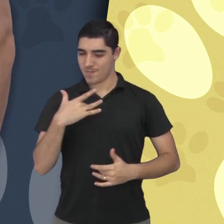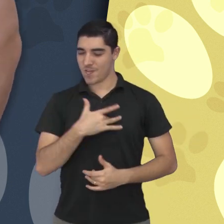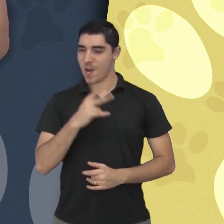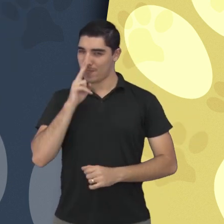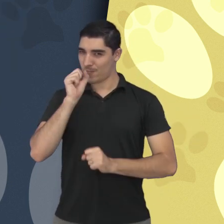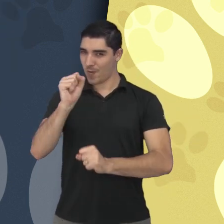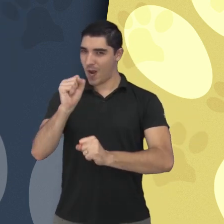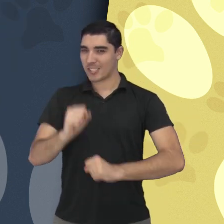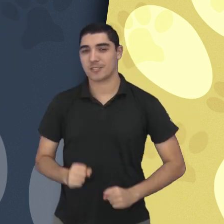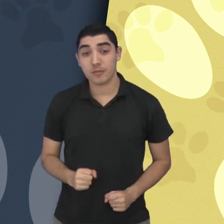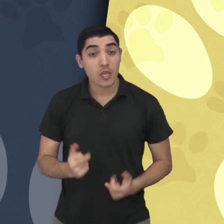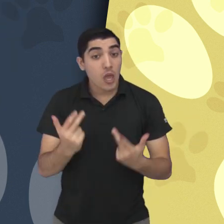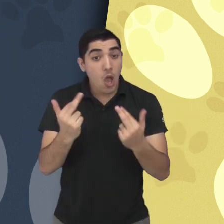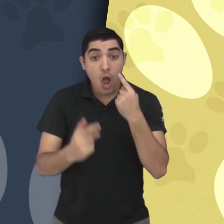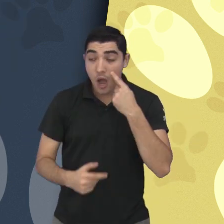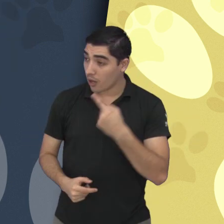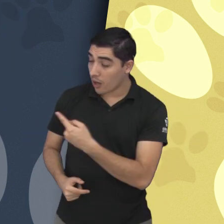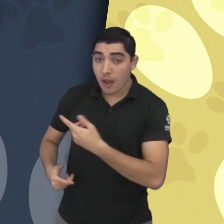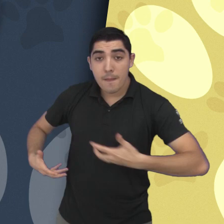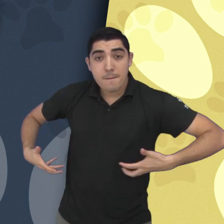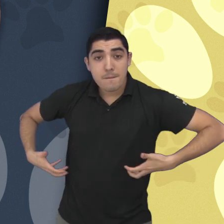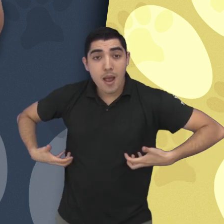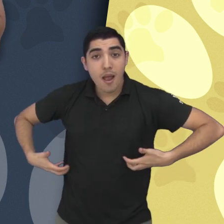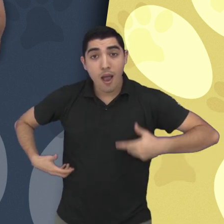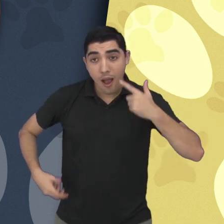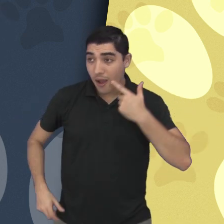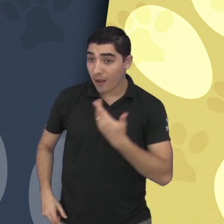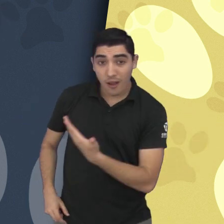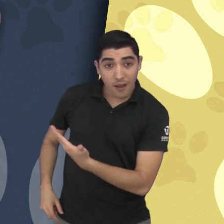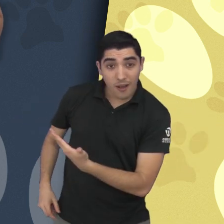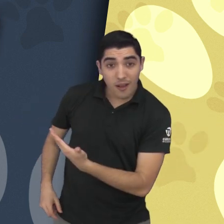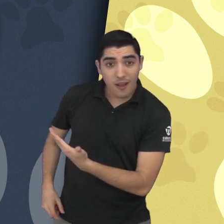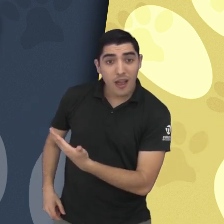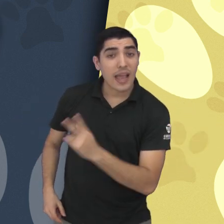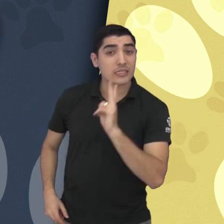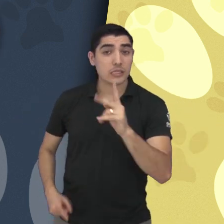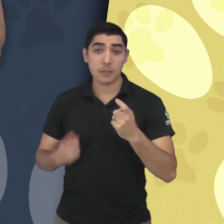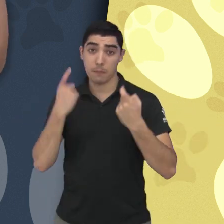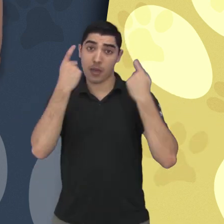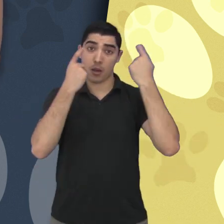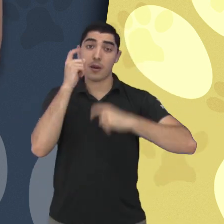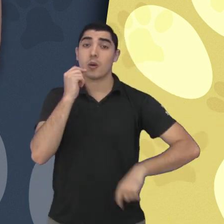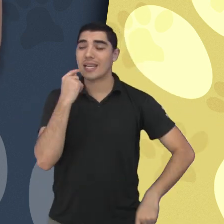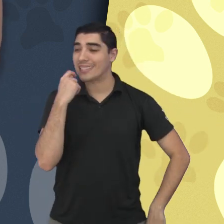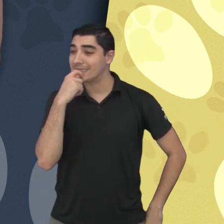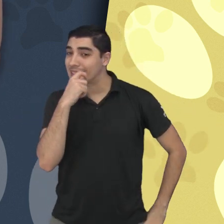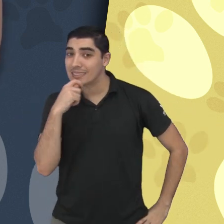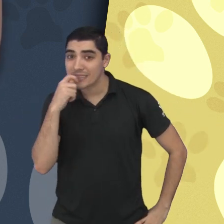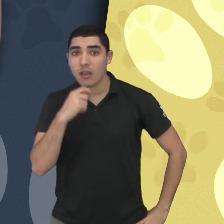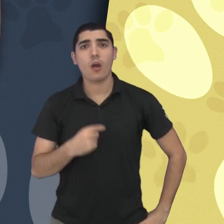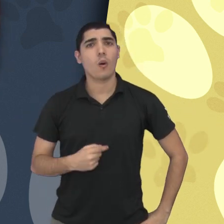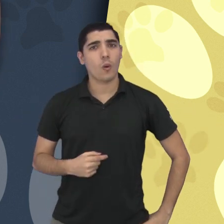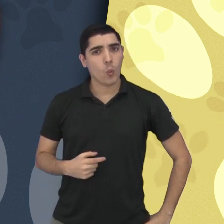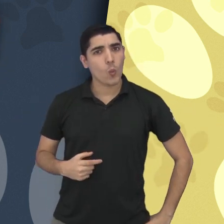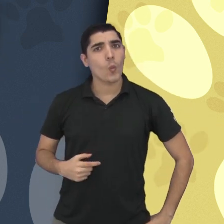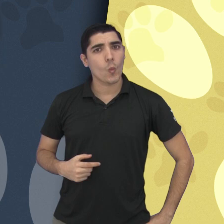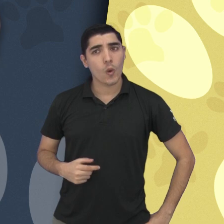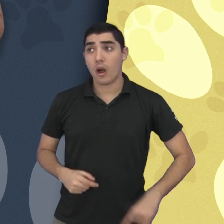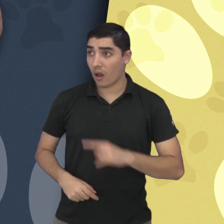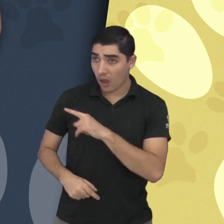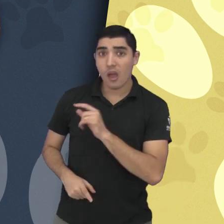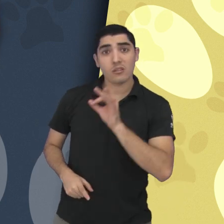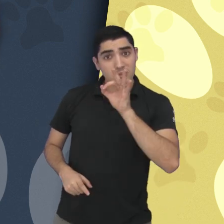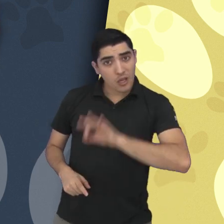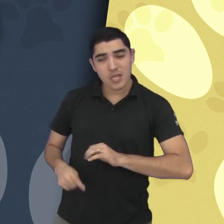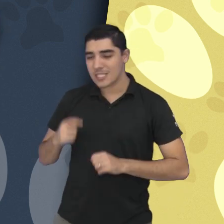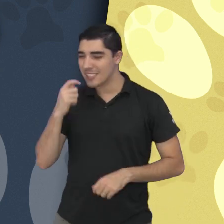saudáveis. Assim como esta macaquinha aqui, ó. Esta macaquinha super preocupada com a higiene dela. Caramba, hein? Ela tá segurando uma